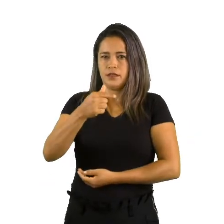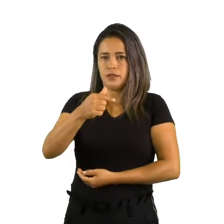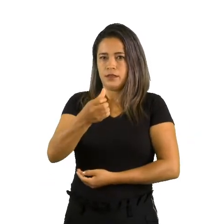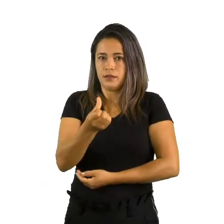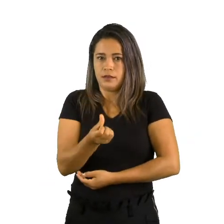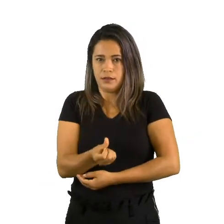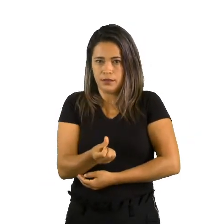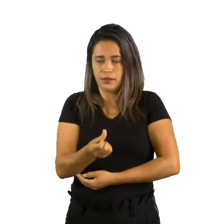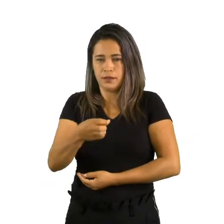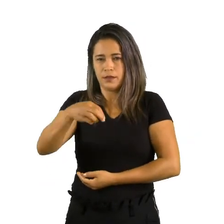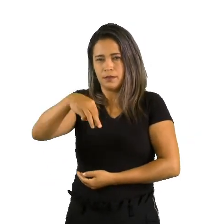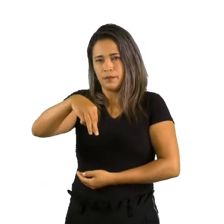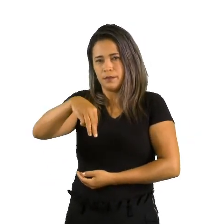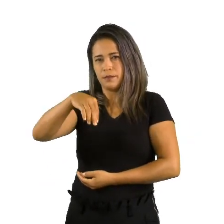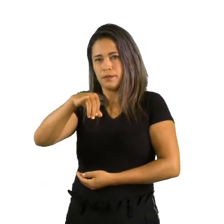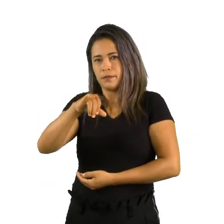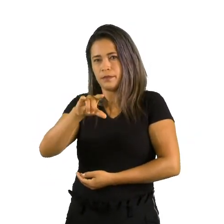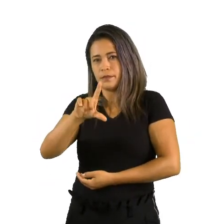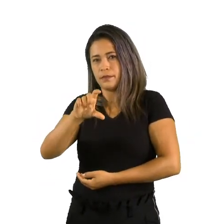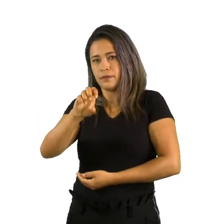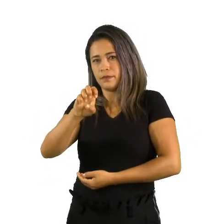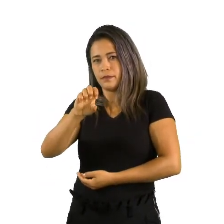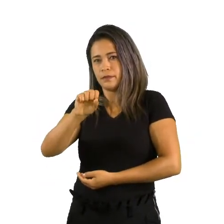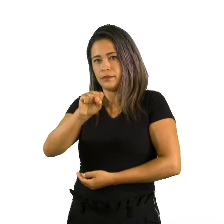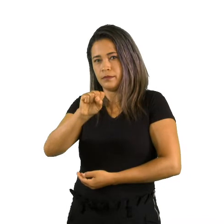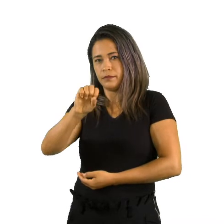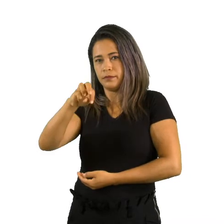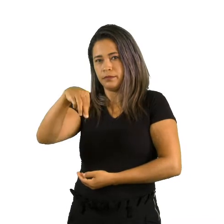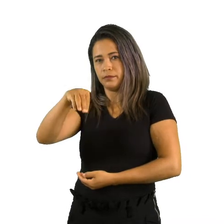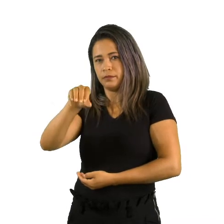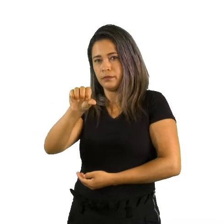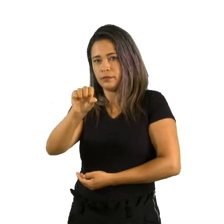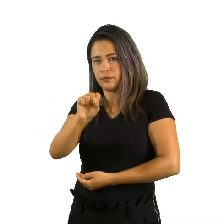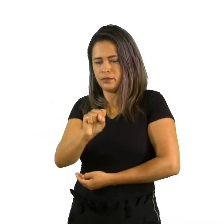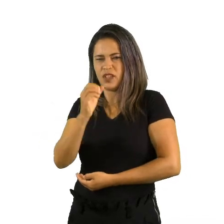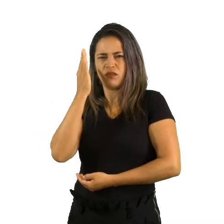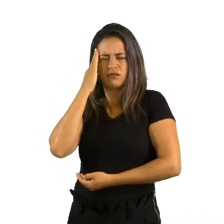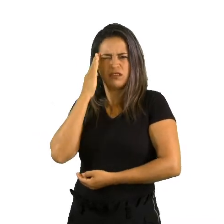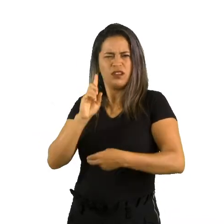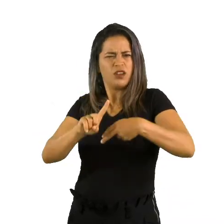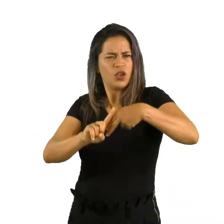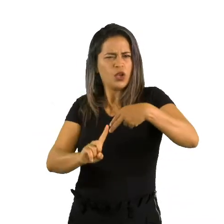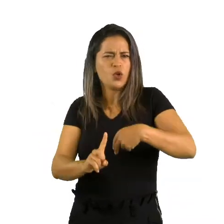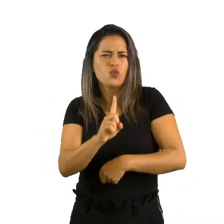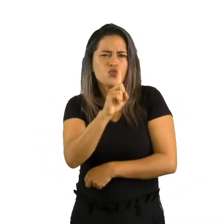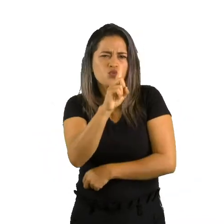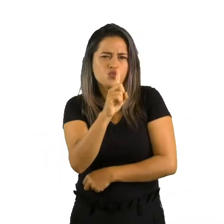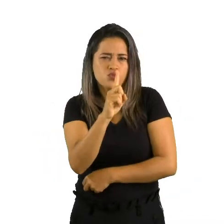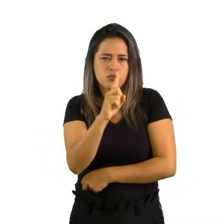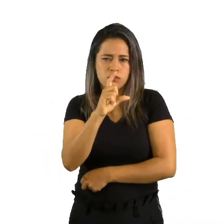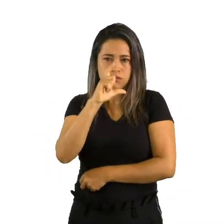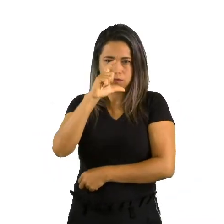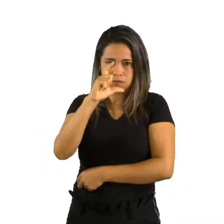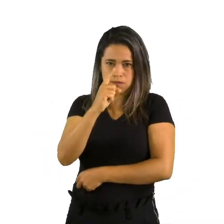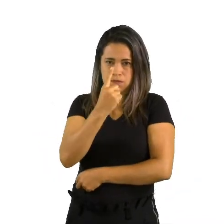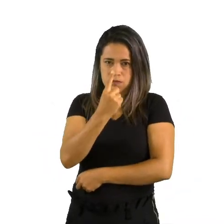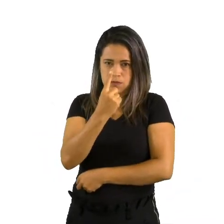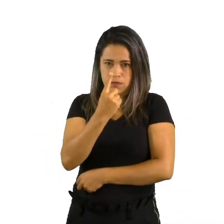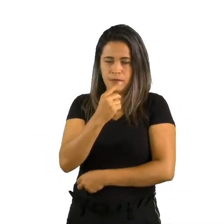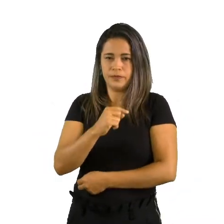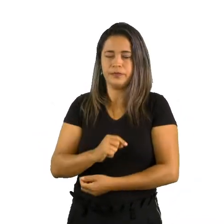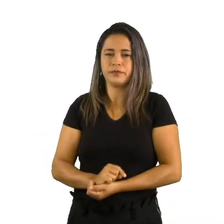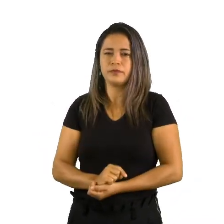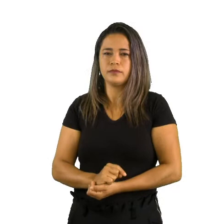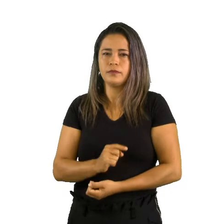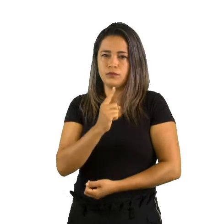376 milésimos. Eu sei que o 1 inteiro, ele fica, esse número ele vai ficar ali entre o 1 e